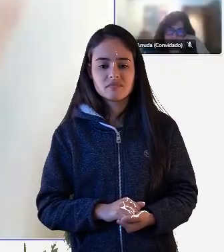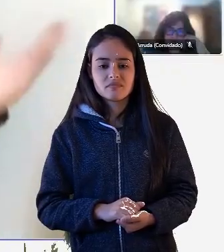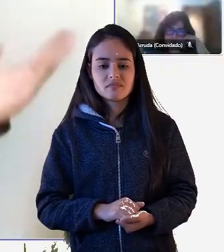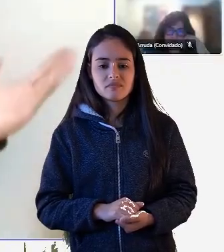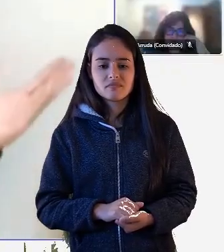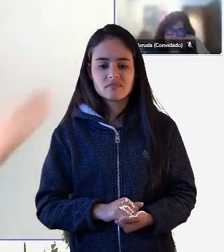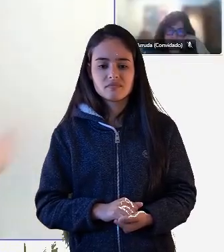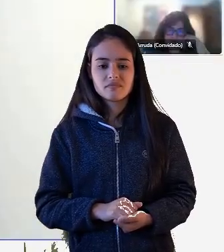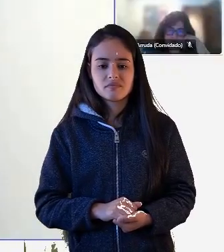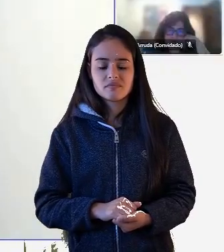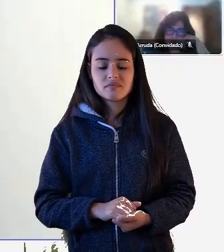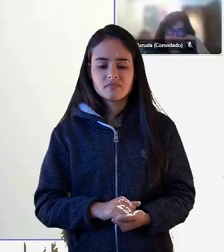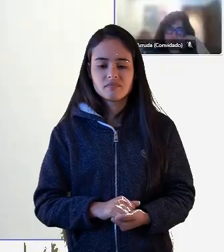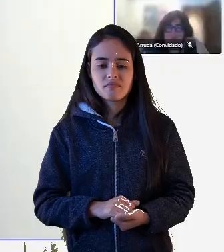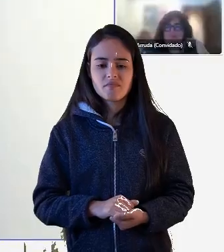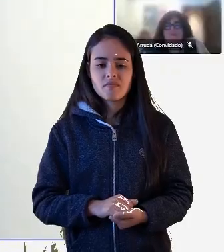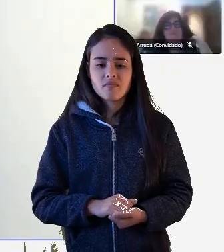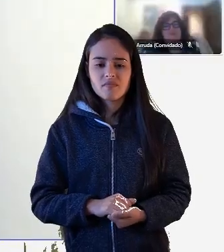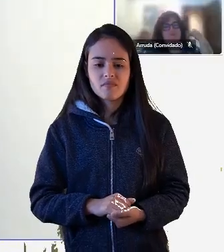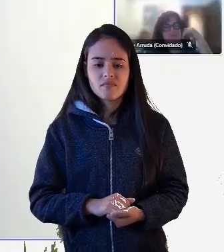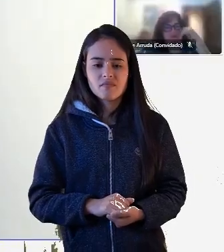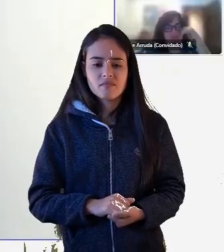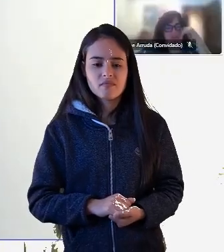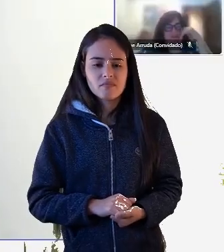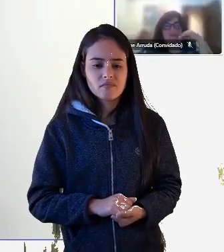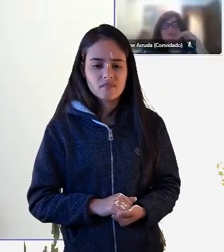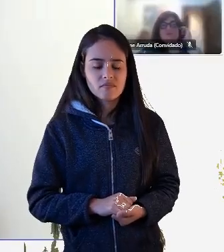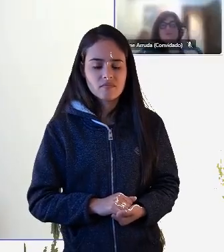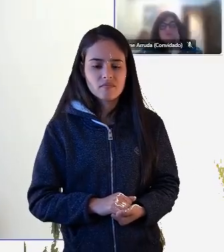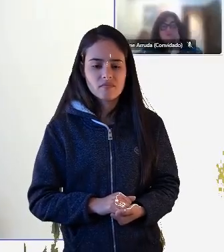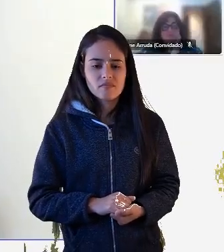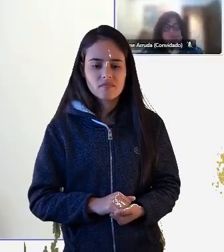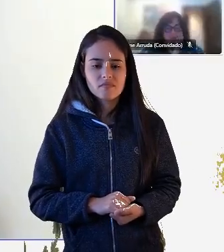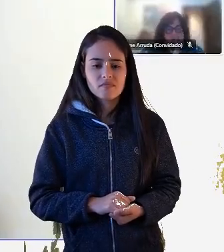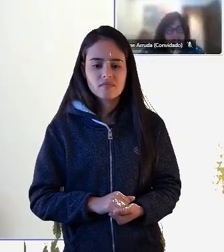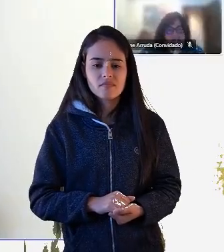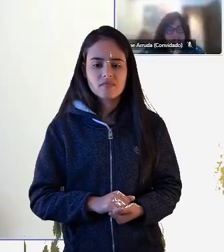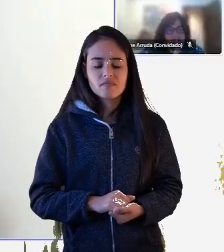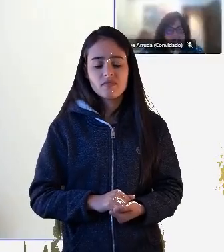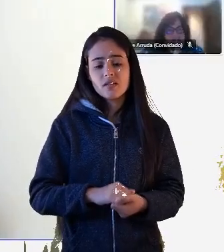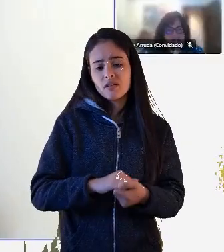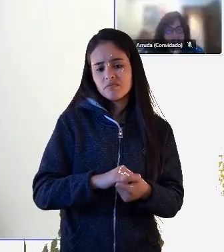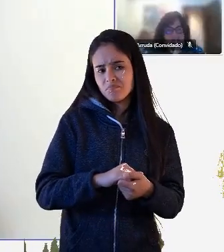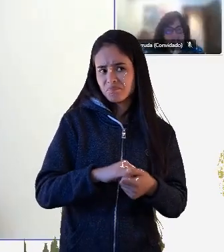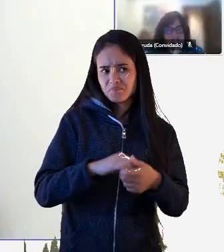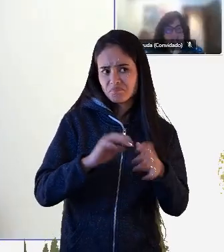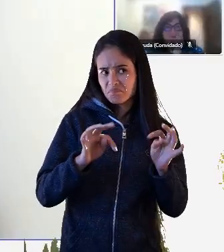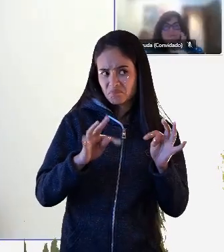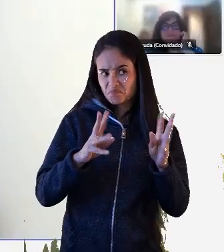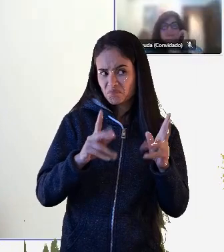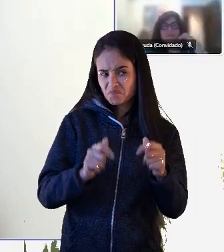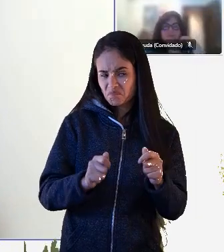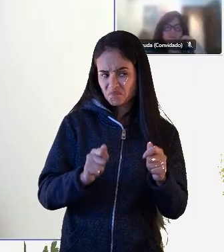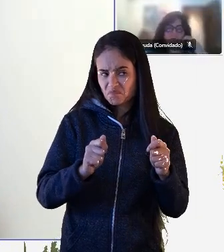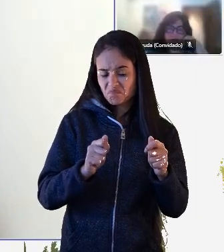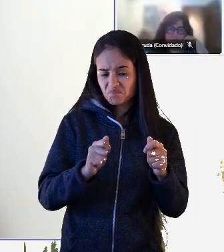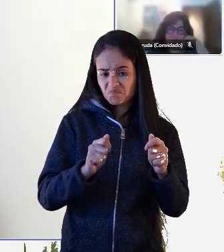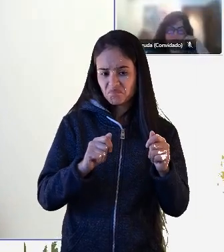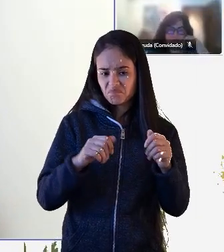ao papel que eles exercem nas religiosidades afro e tal, é uma coisa tanto ostensiva